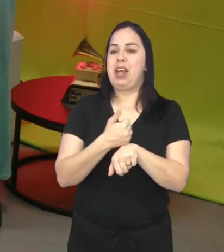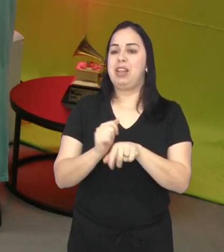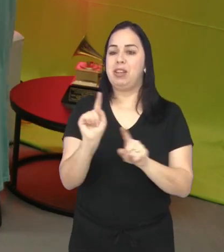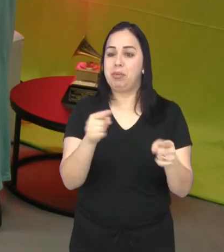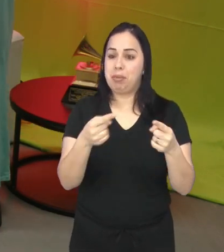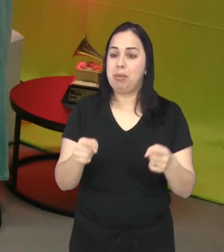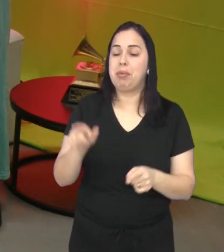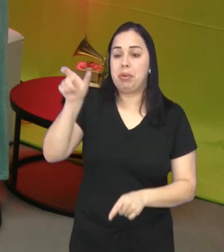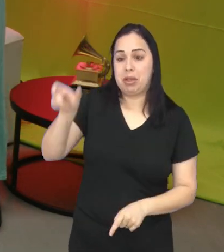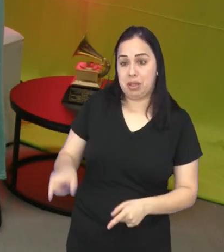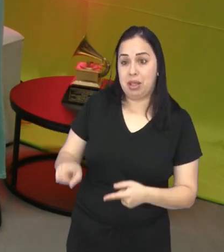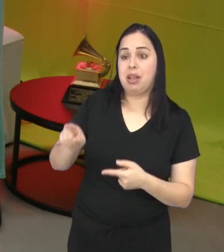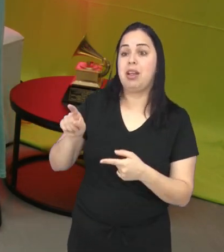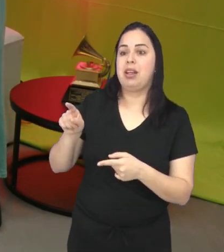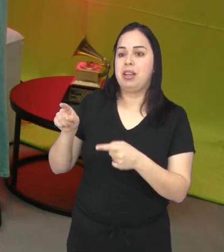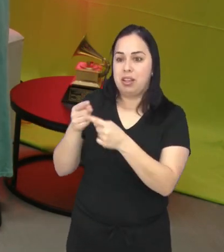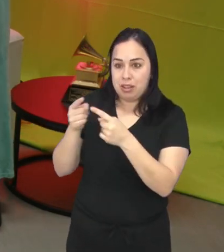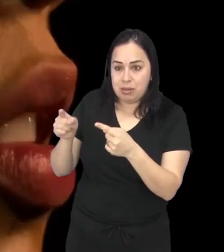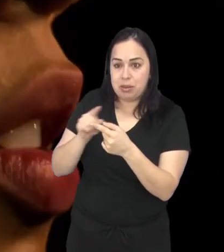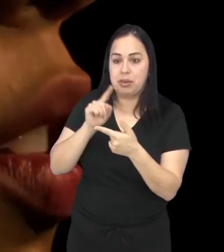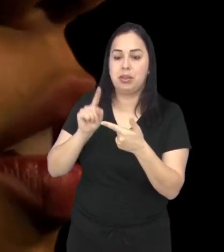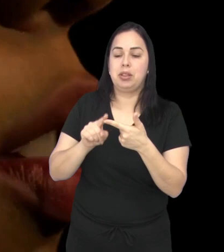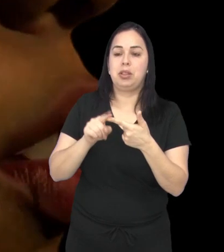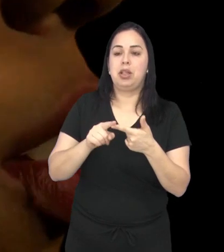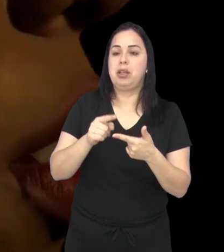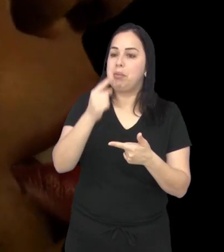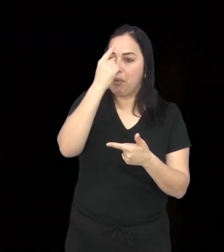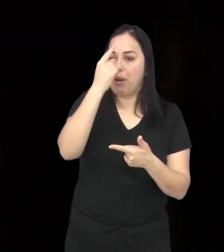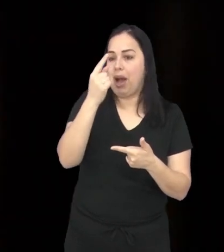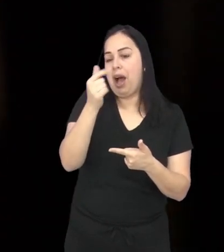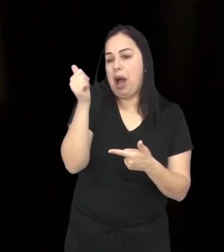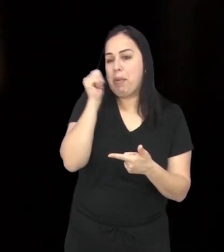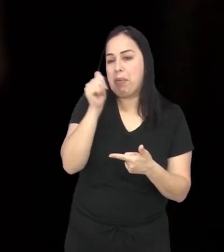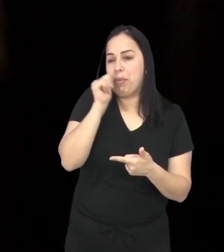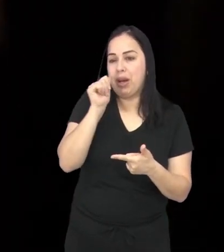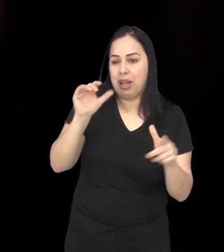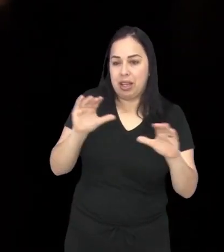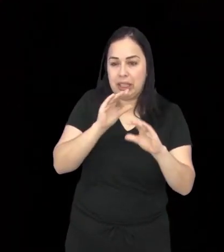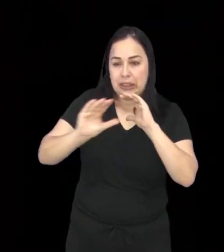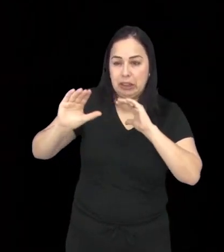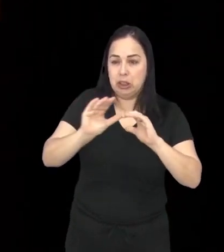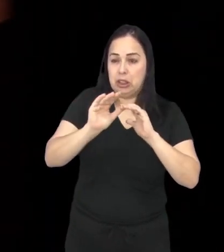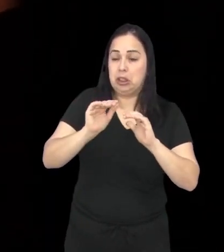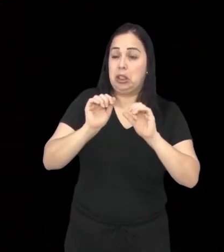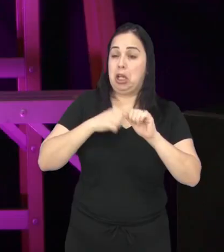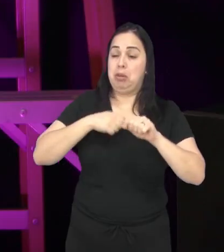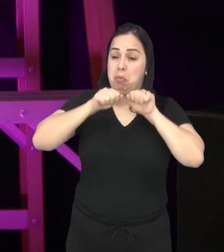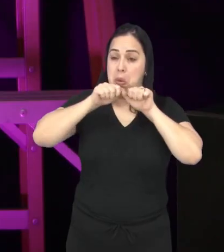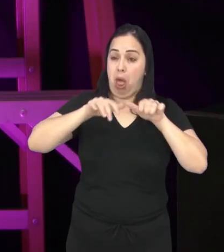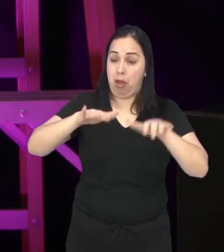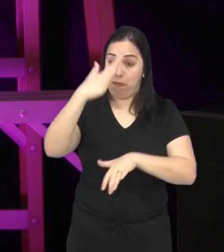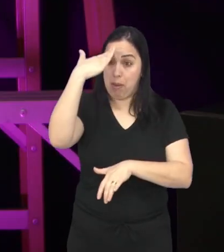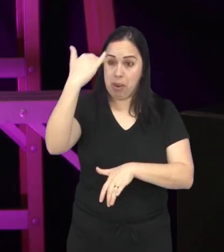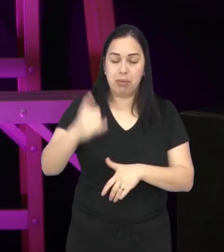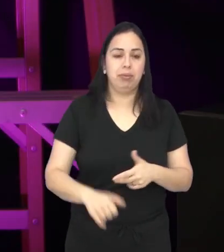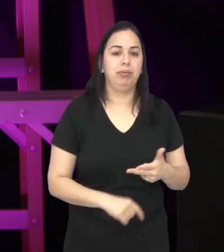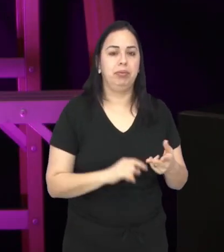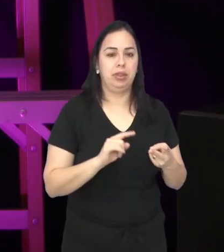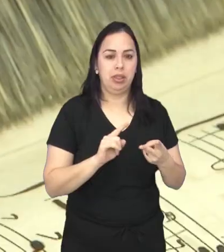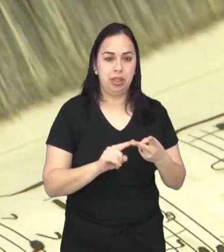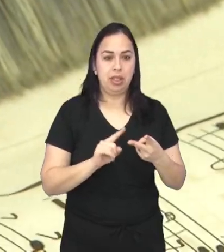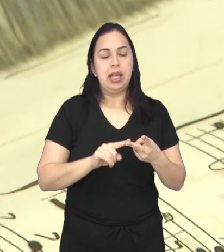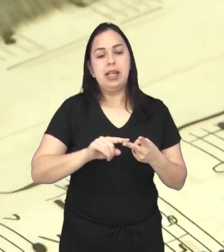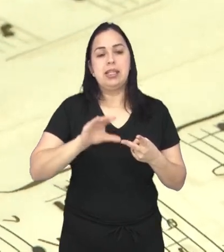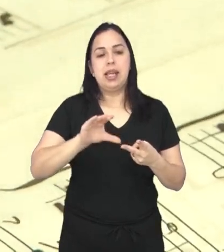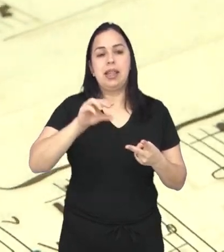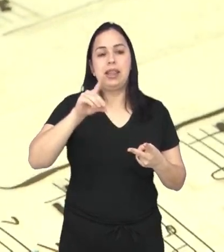presença do Jaques, a gente também vai trazer o perfil de uma cantora joseense que está estourando por todo o país. E a gente também vai falar do CDM,